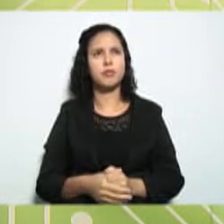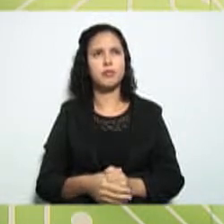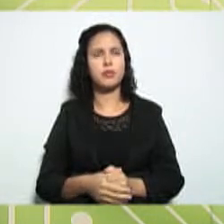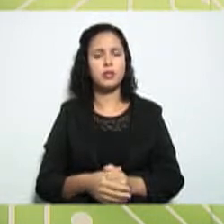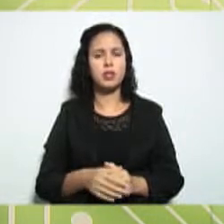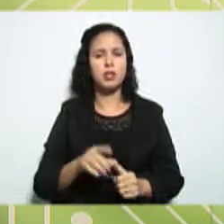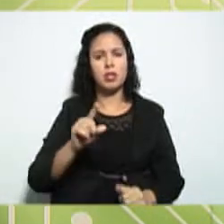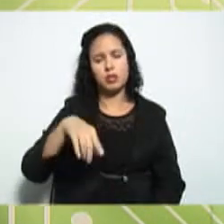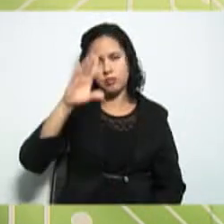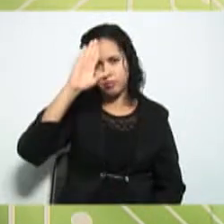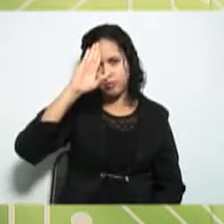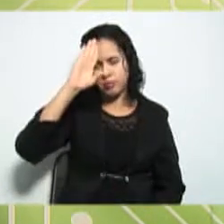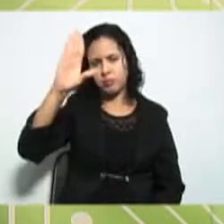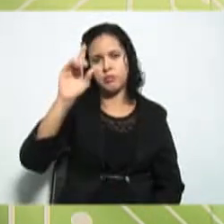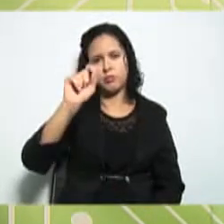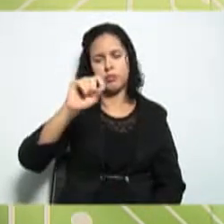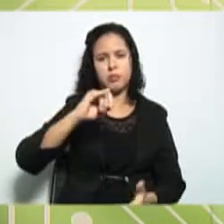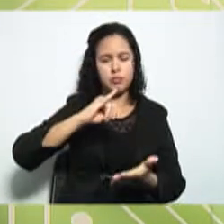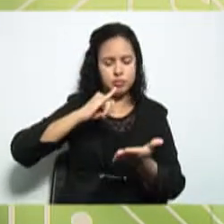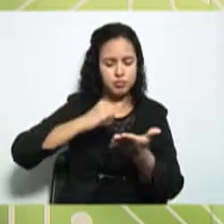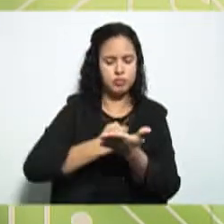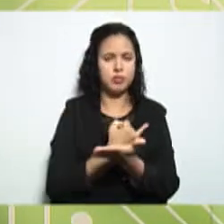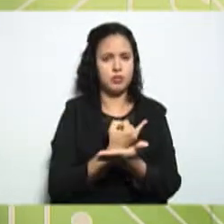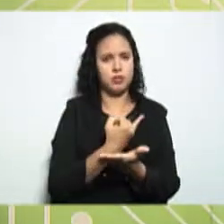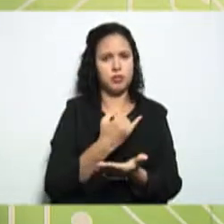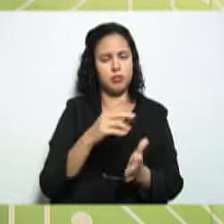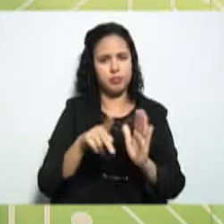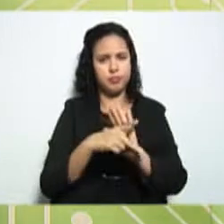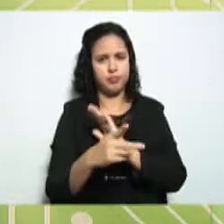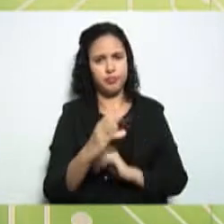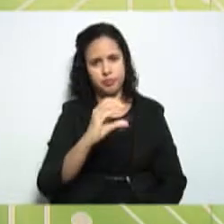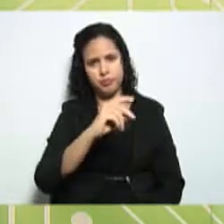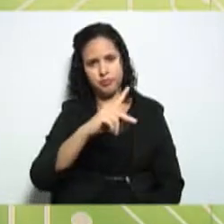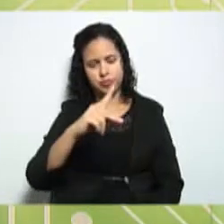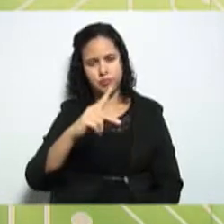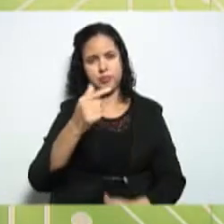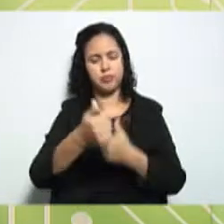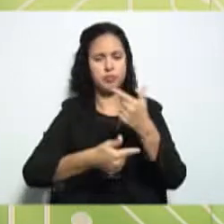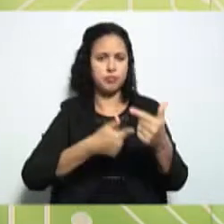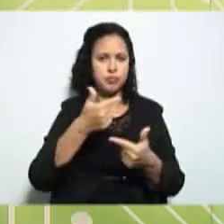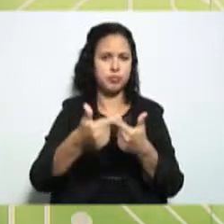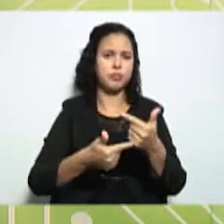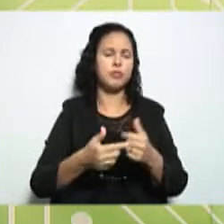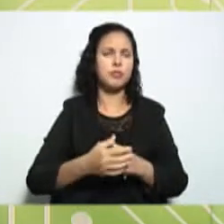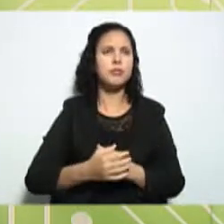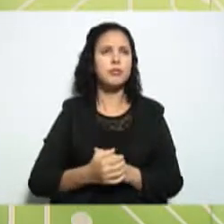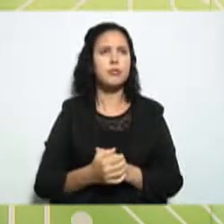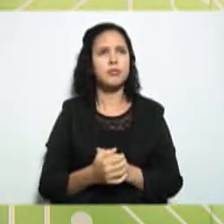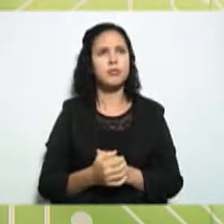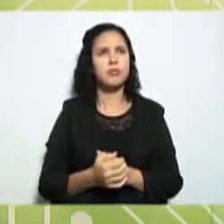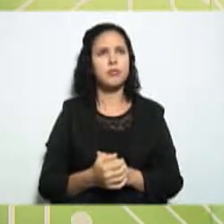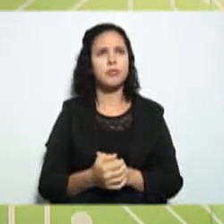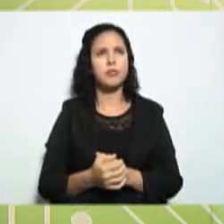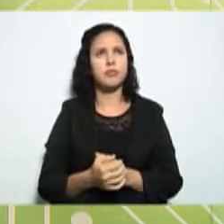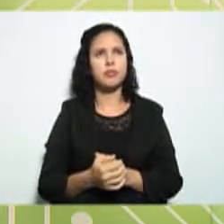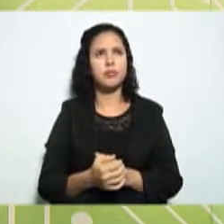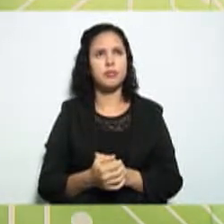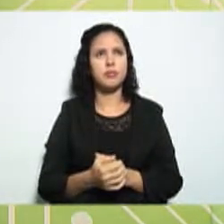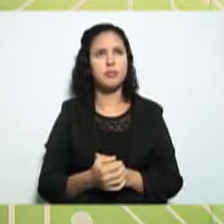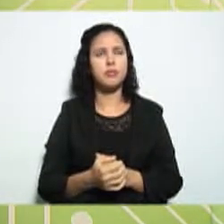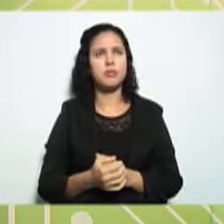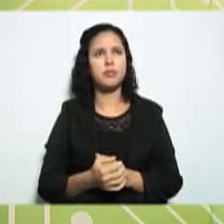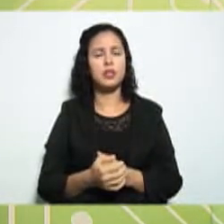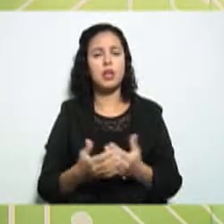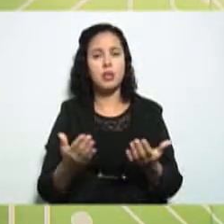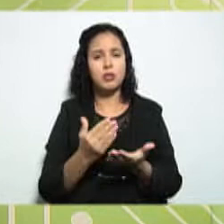esses são os principais tributos que a cooperativa paga quando ela está no seu exercício. Bom, pontuando esse tópico,